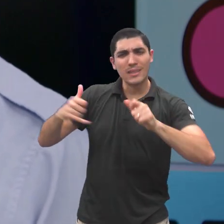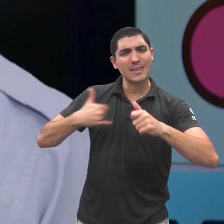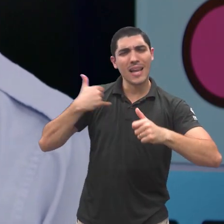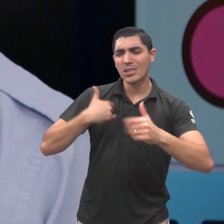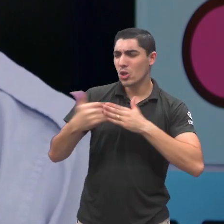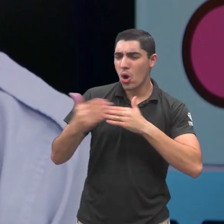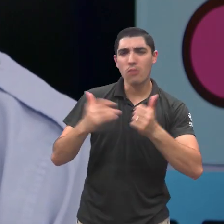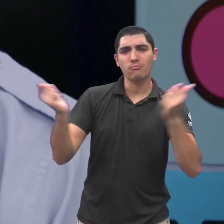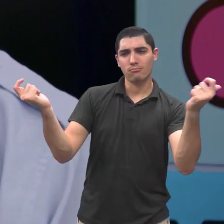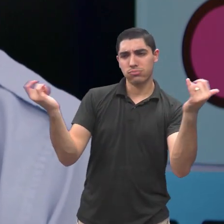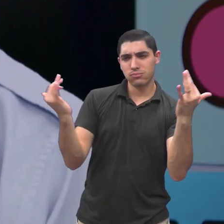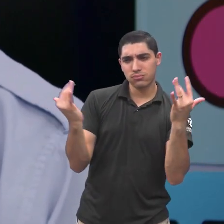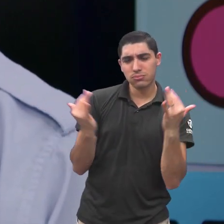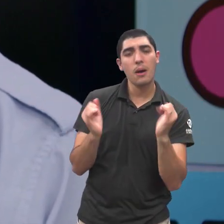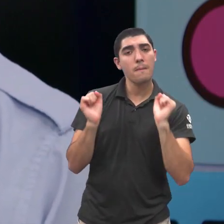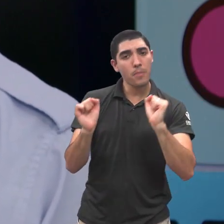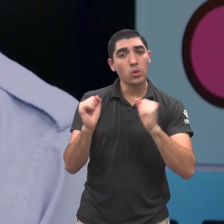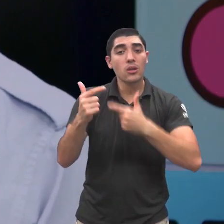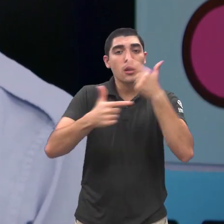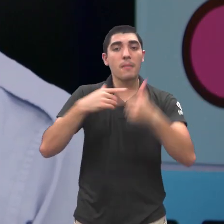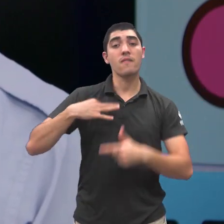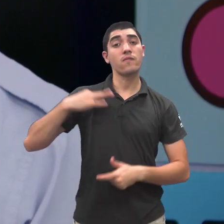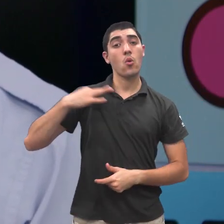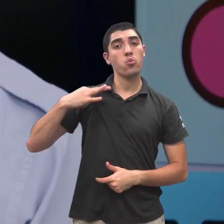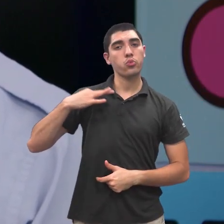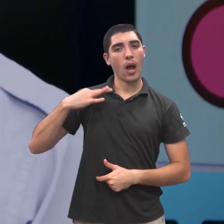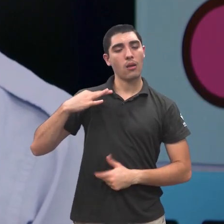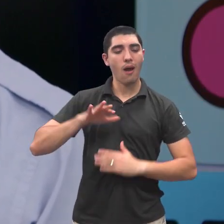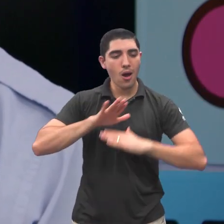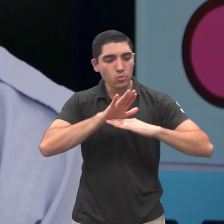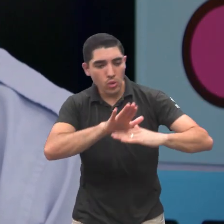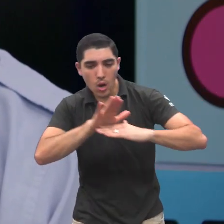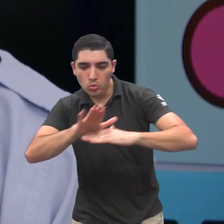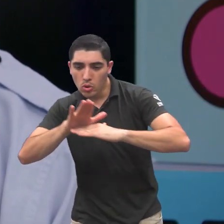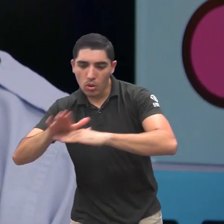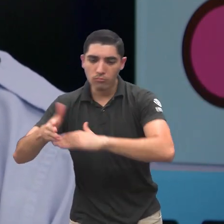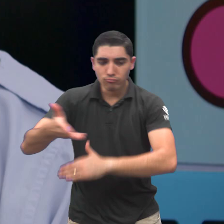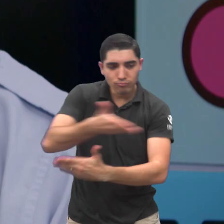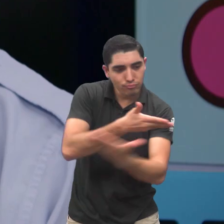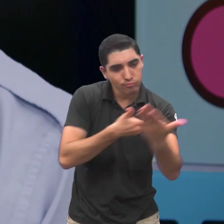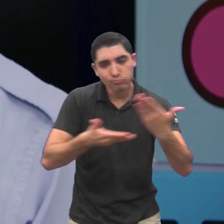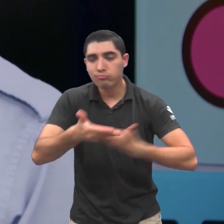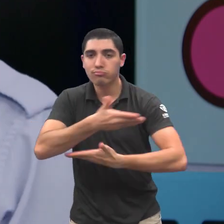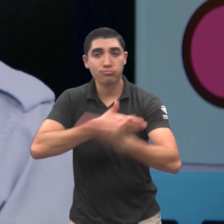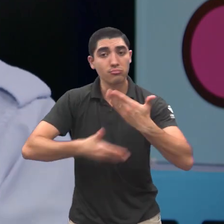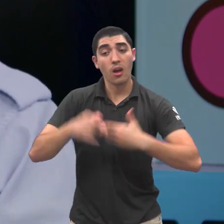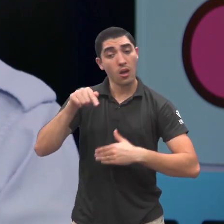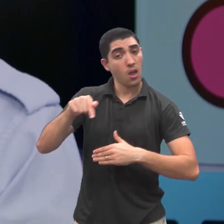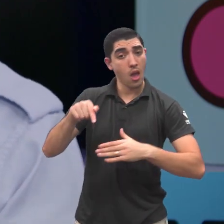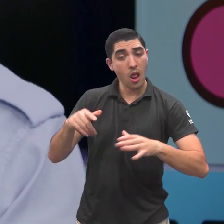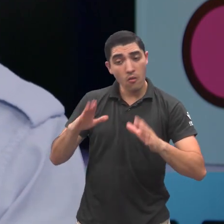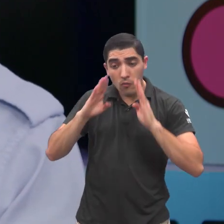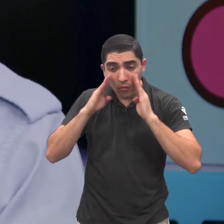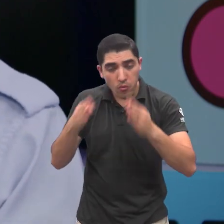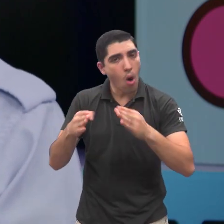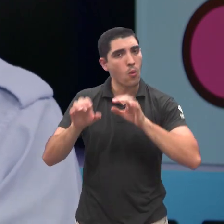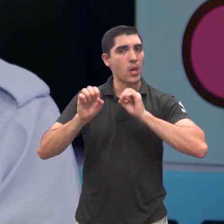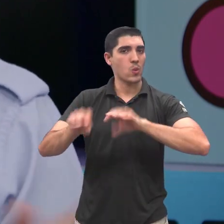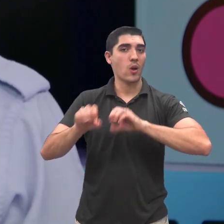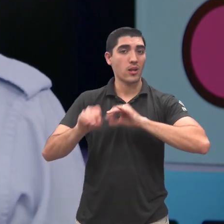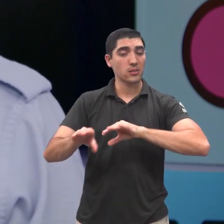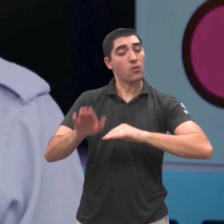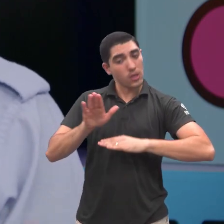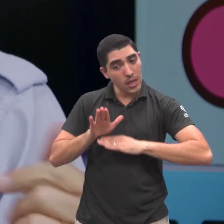Ele vai fazer um trabalho voluntário, é uma oportunidade dele fazer um trabalho voluntário no movimento educacional